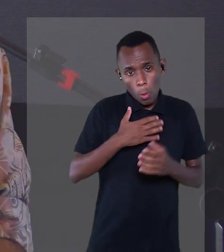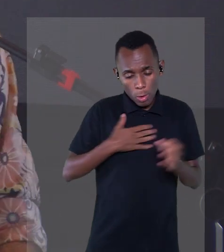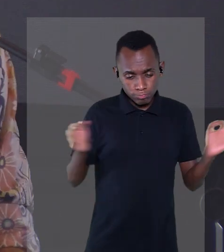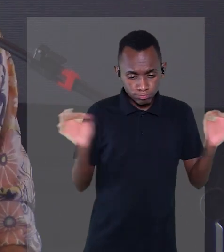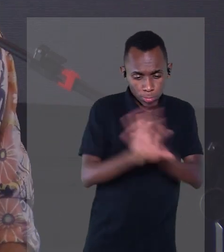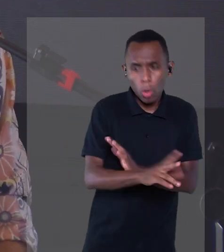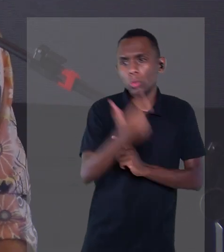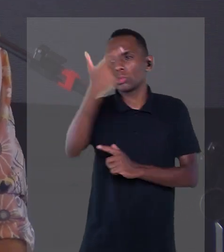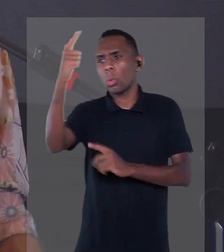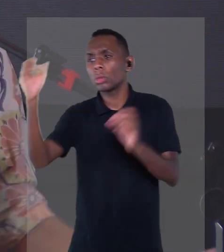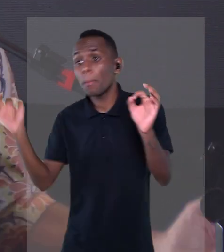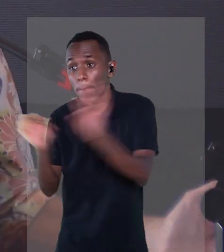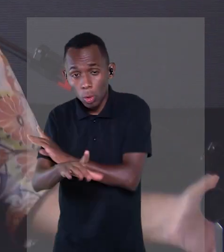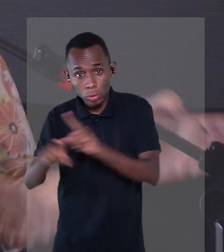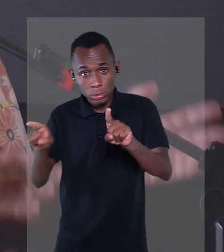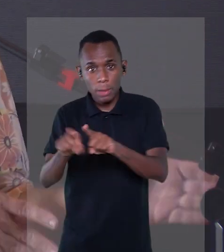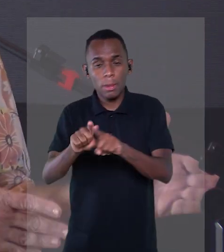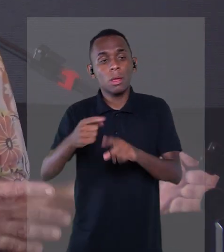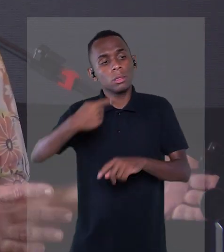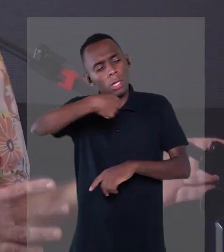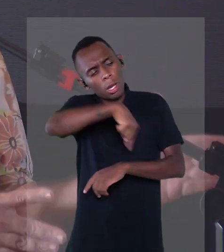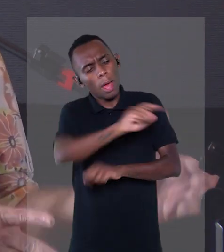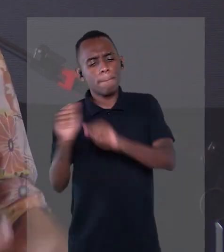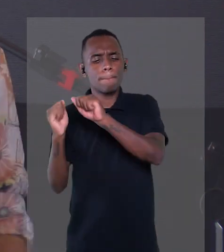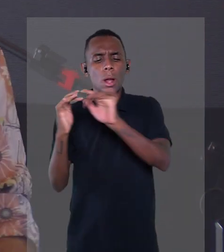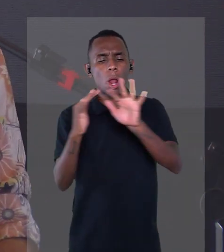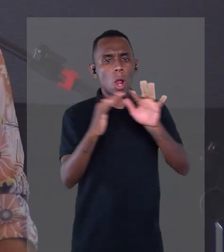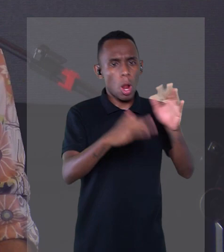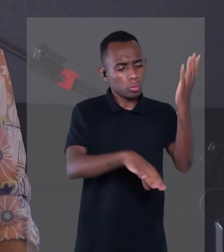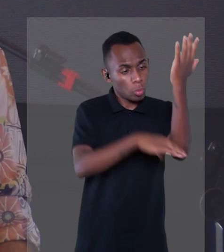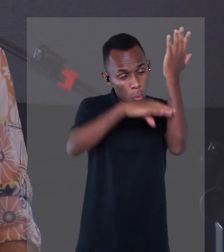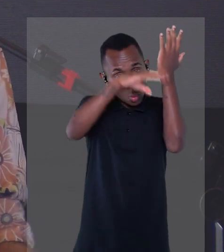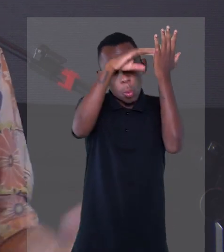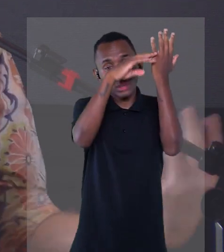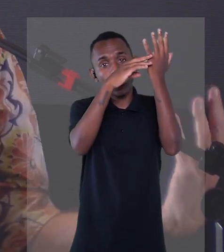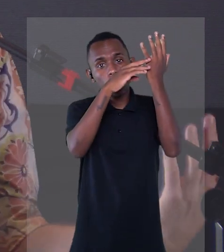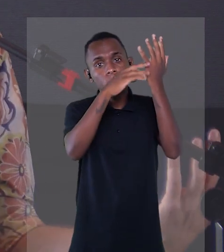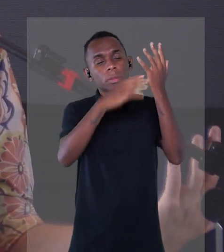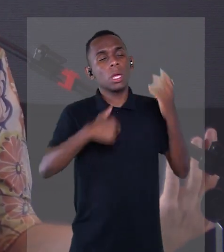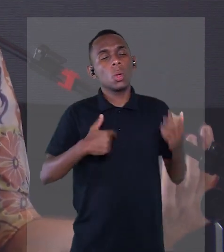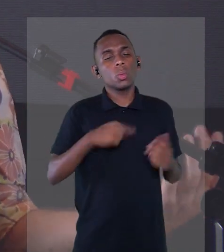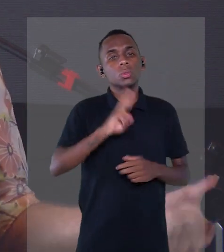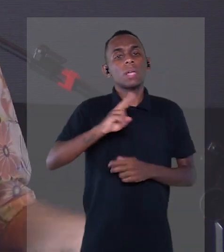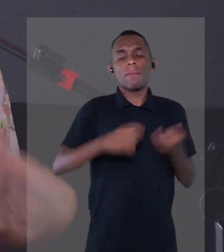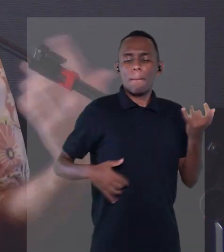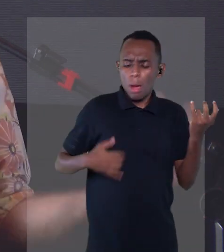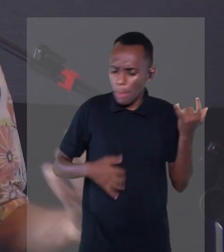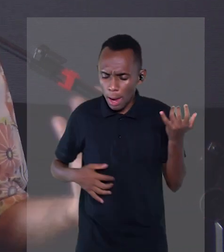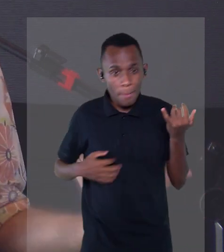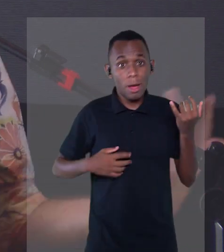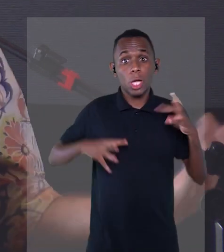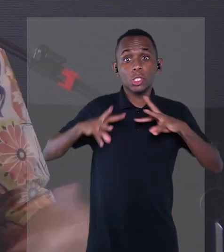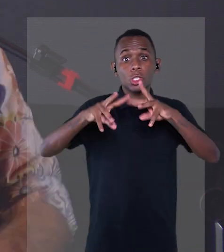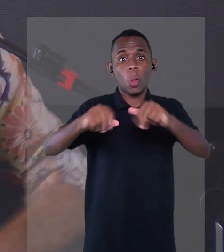dos amigos, a gente ia para o corredor do Grande Hotel de Araxá, eu com violão, e a gente